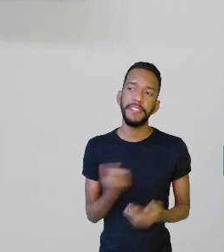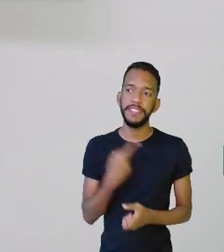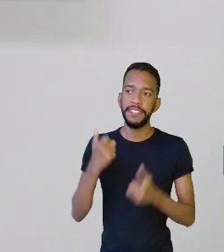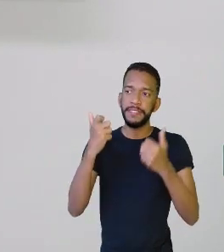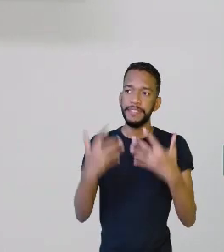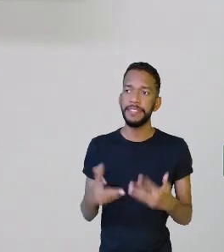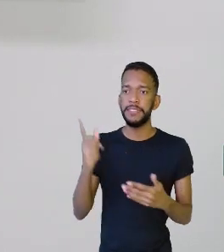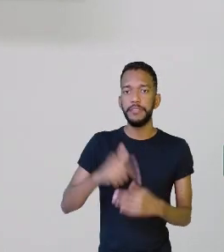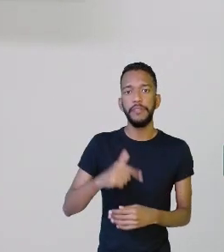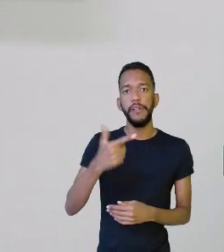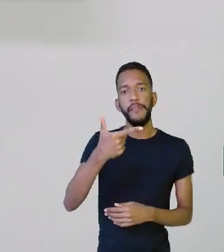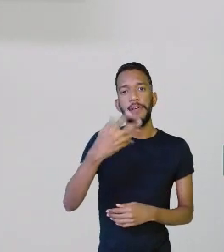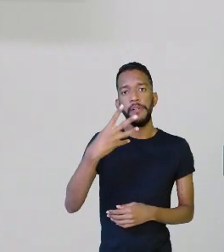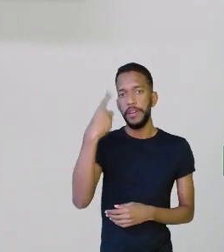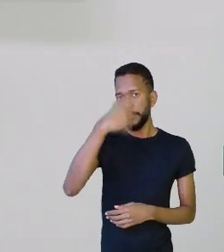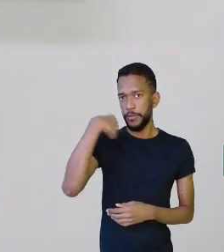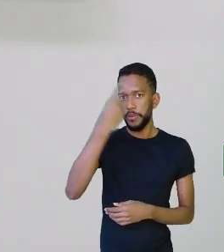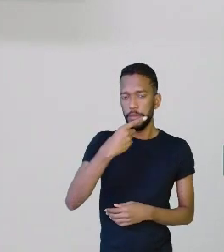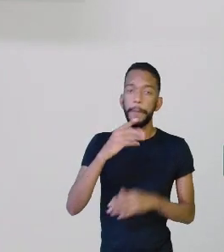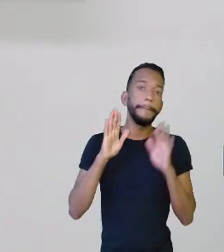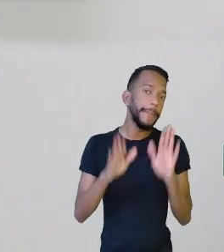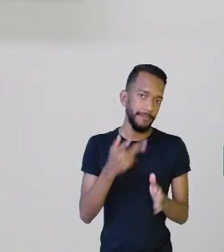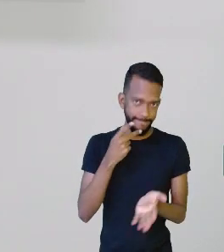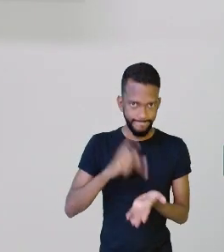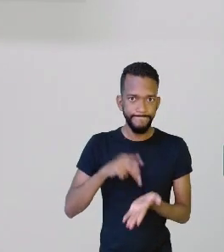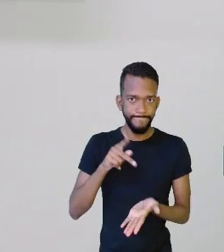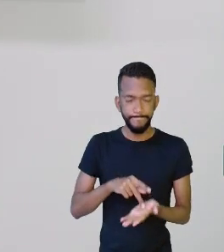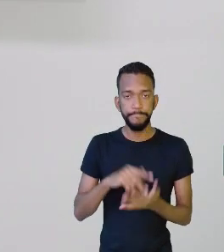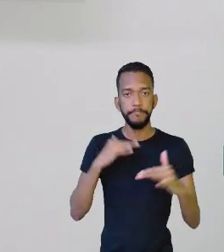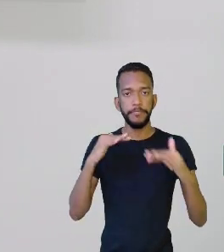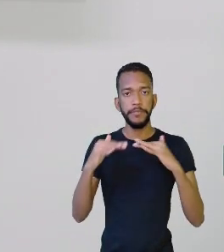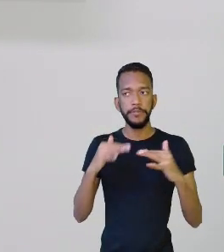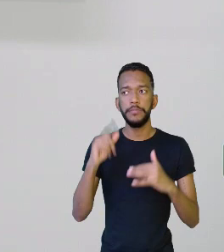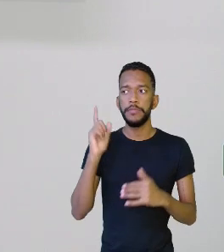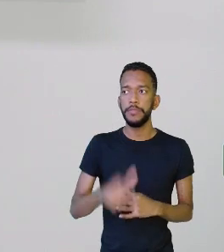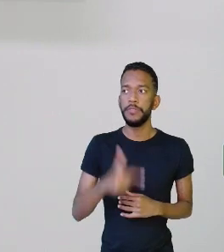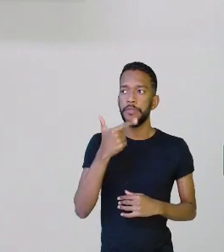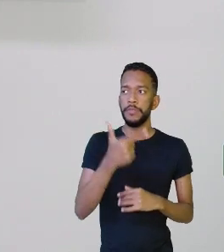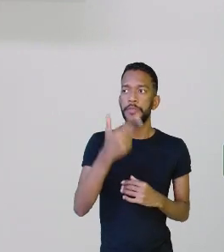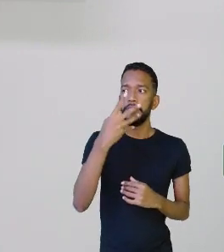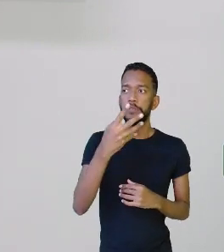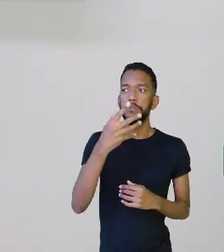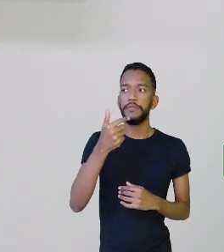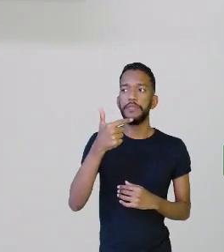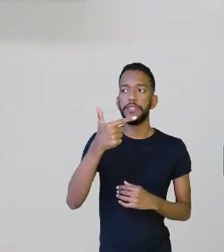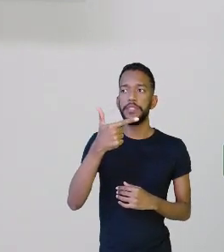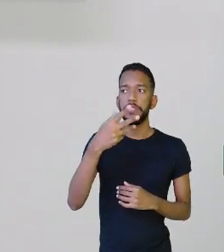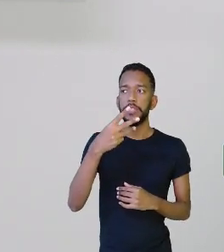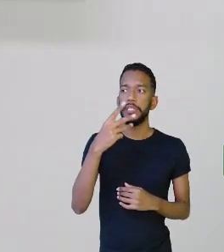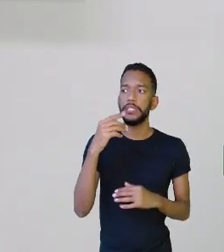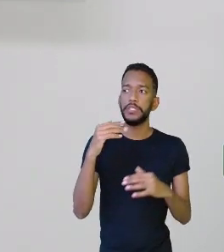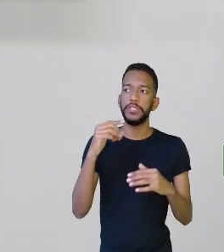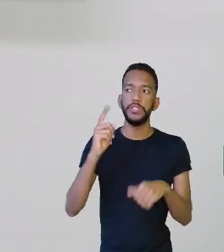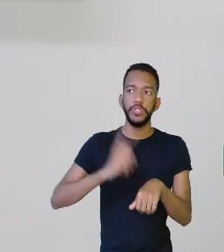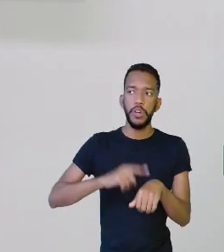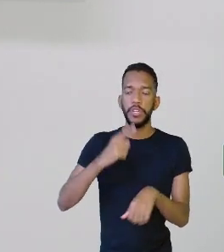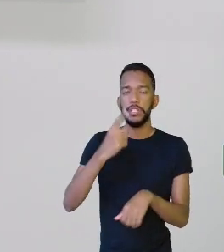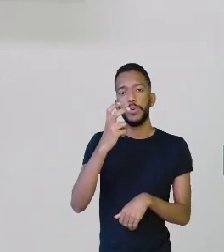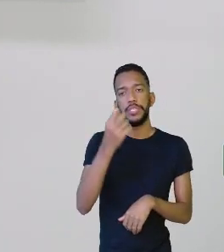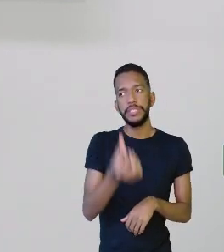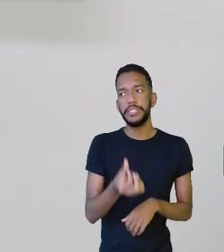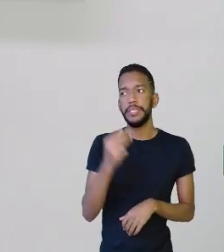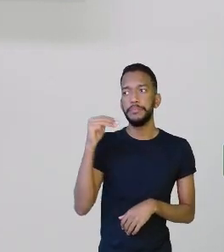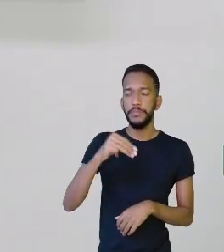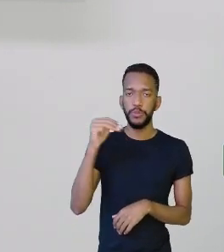um dia tem 24 horas, mas, na verdade, o movimento é 23 horas, 56 minutos e